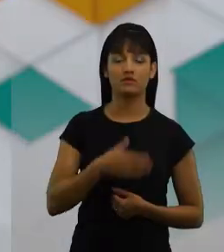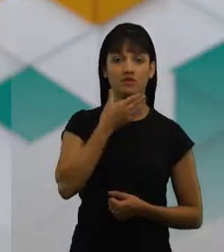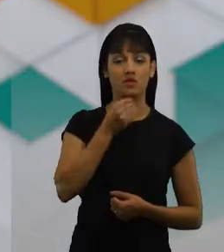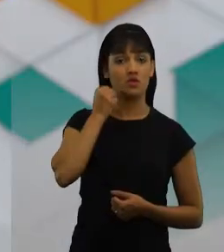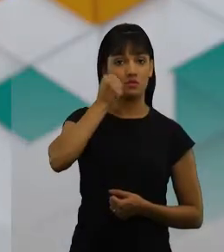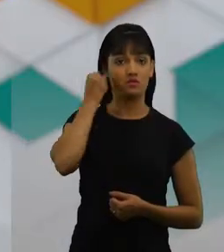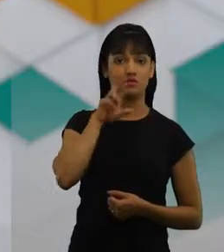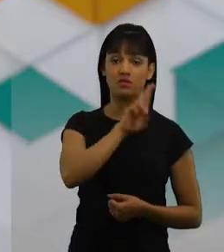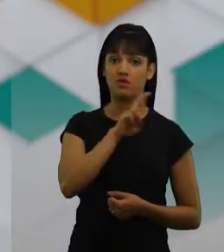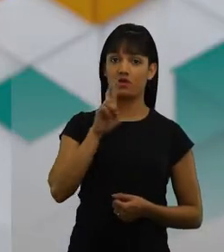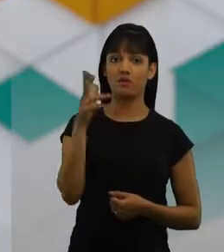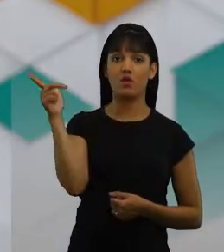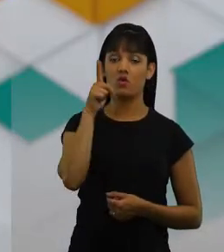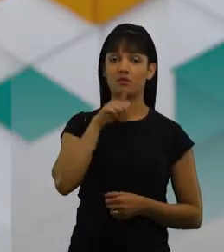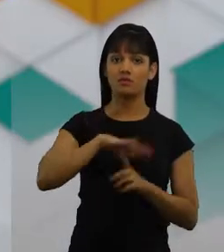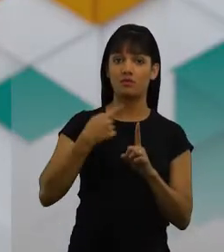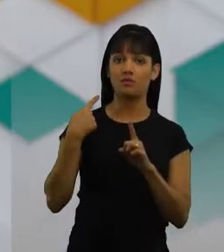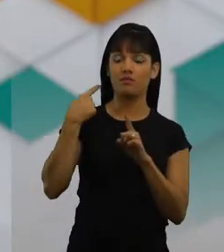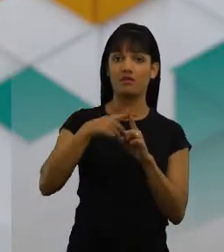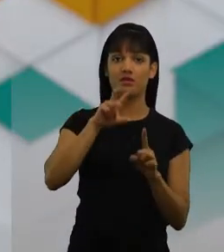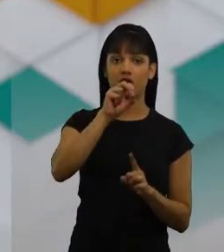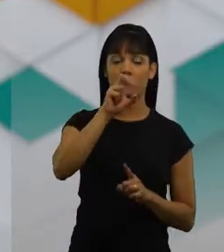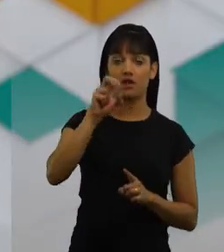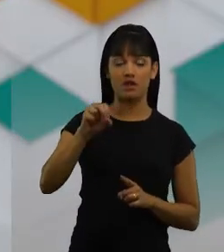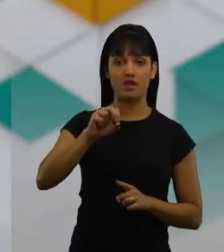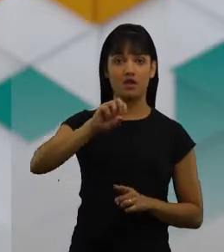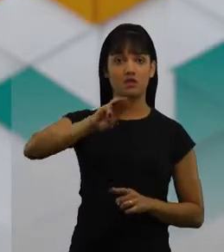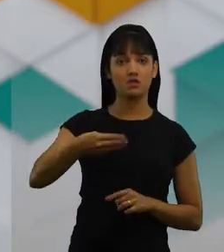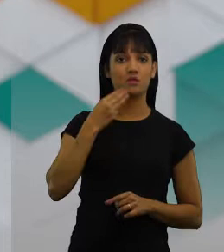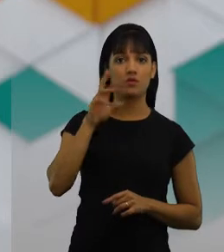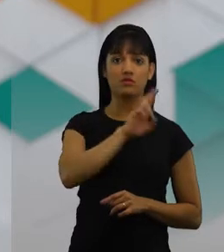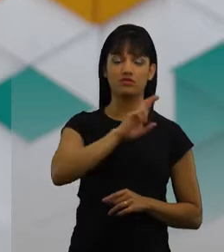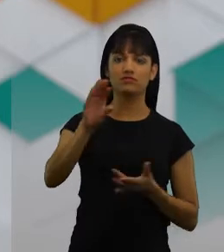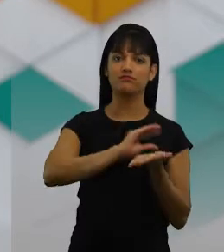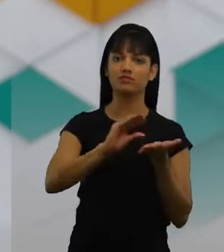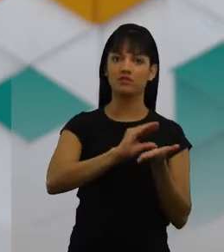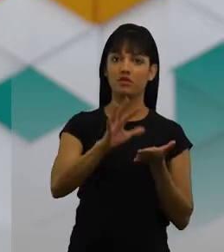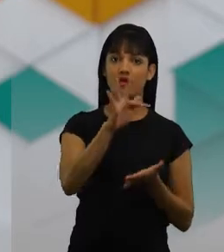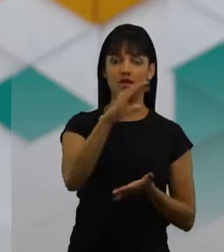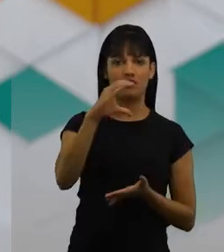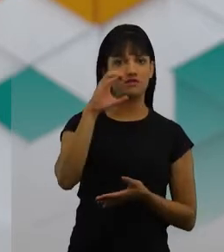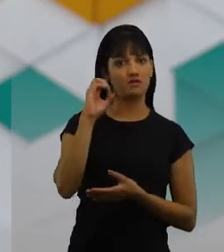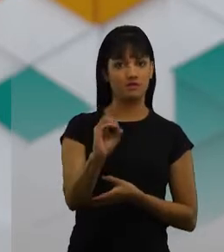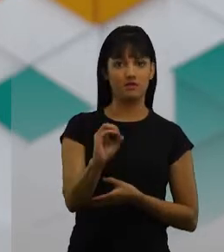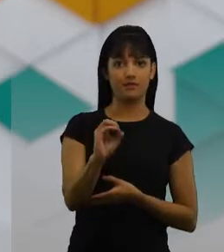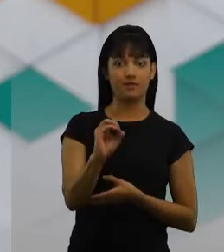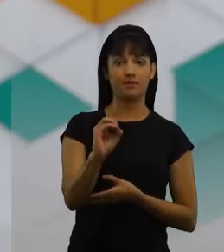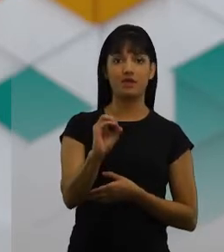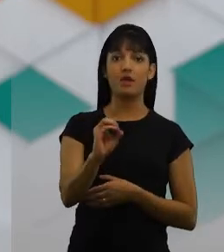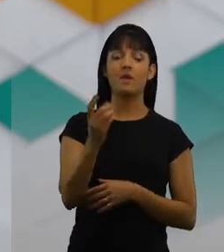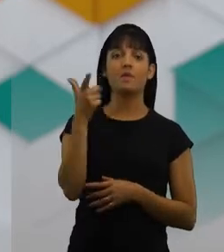Como senador, Hollenberg conseguiu aumentar em 500 milhões de reais o valor destinado pelo Fundo do Centro-Oeste, o